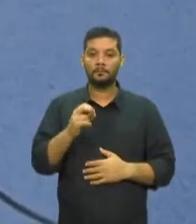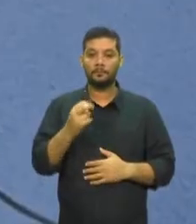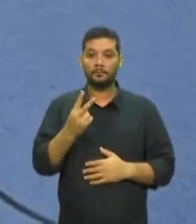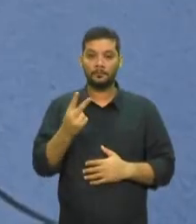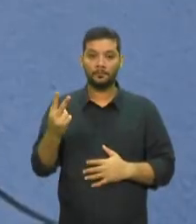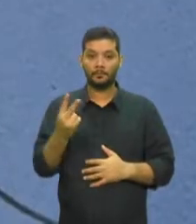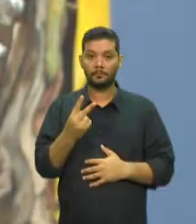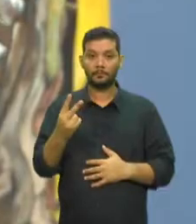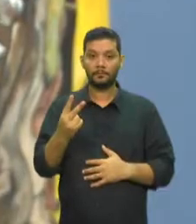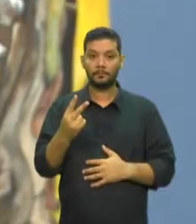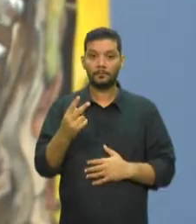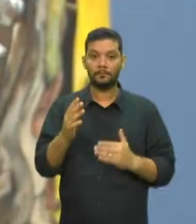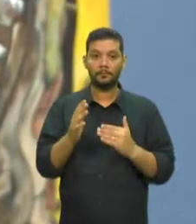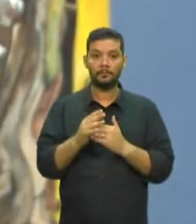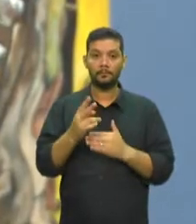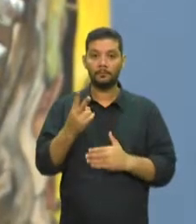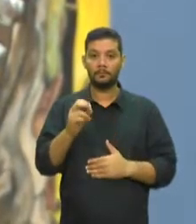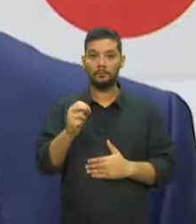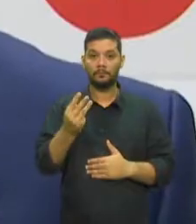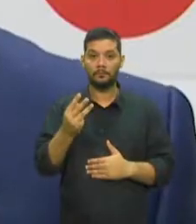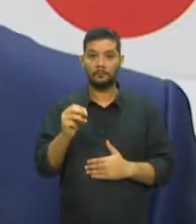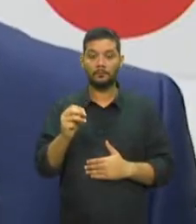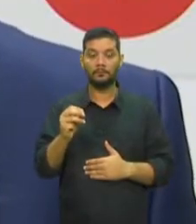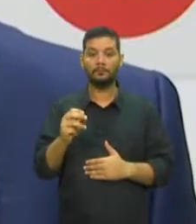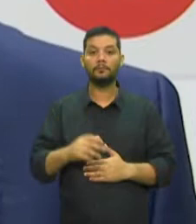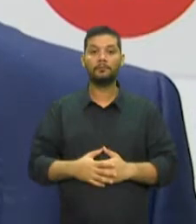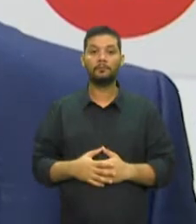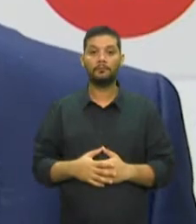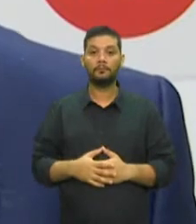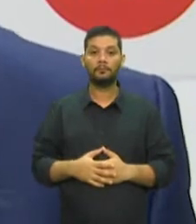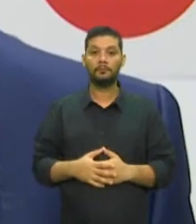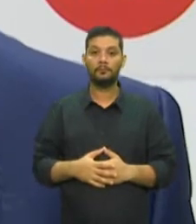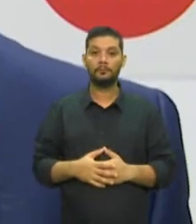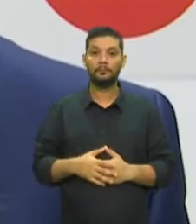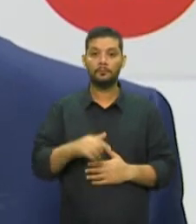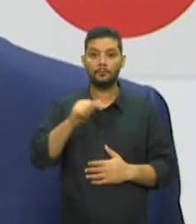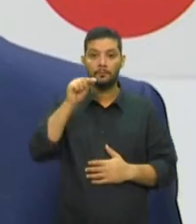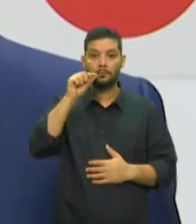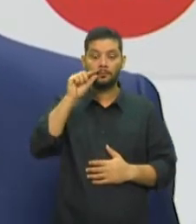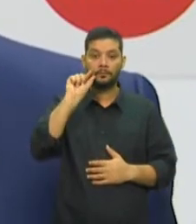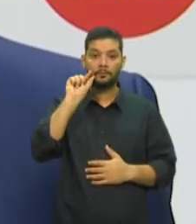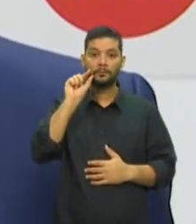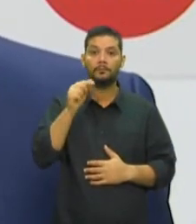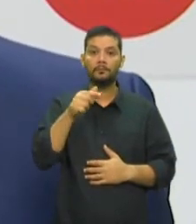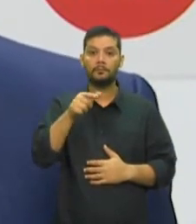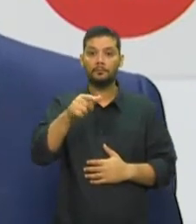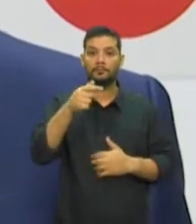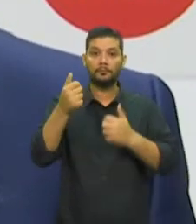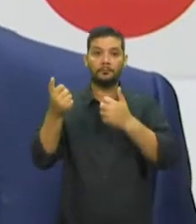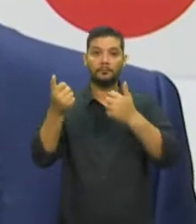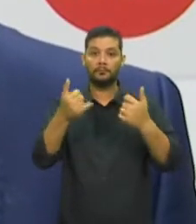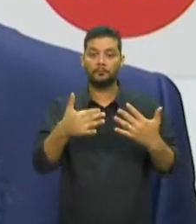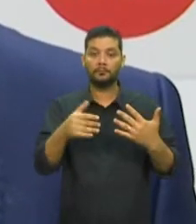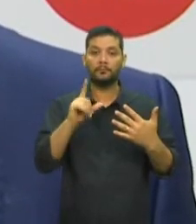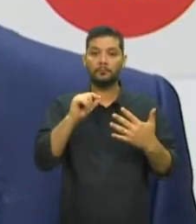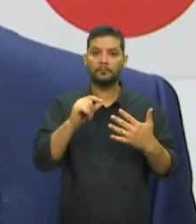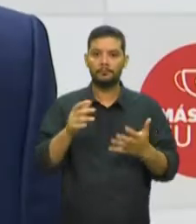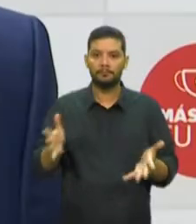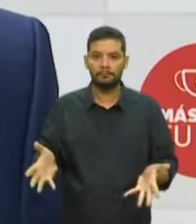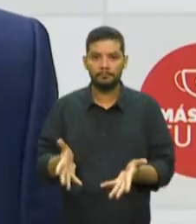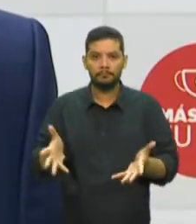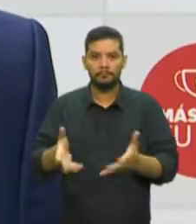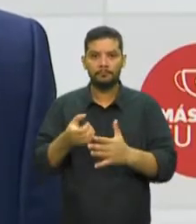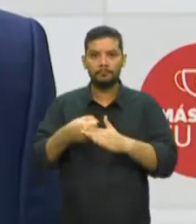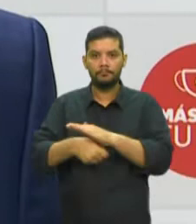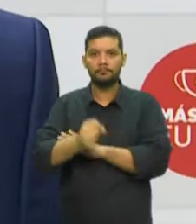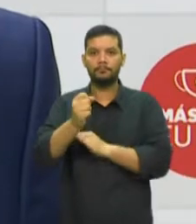a 2030. O deputado Carlos Felipe ressalta que a iniciativa deve fomentar a inclusão de novas pessoas na política. Eu